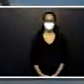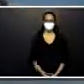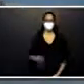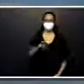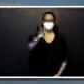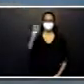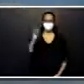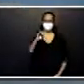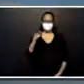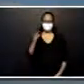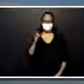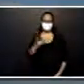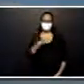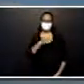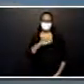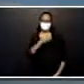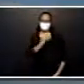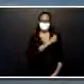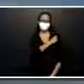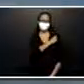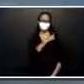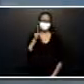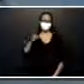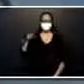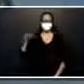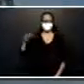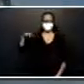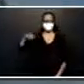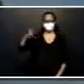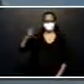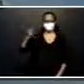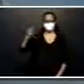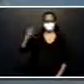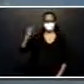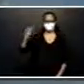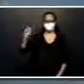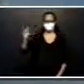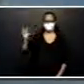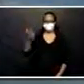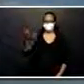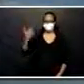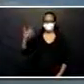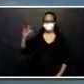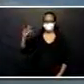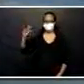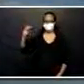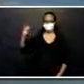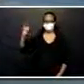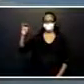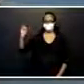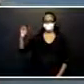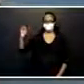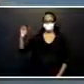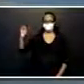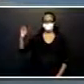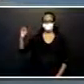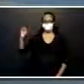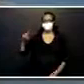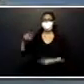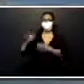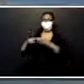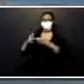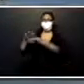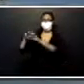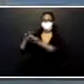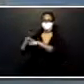Olá, nossos queridos alunos. Eu sou a professora Maria Alice, de Língua Portuguesa, da Secretaria Municipal de Educação